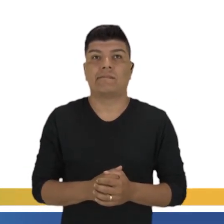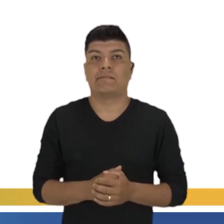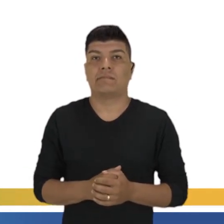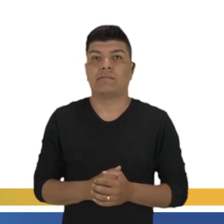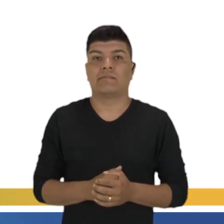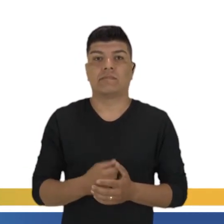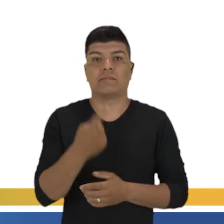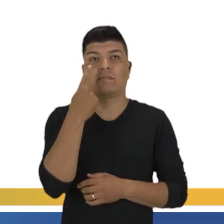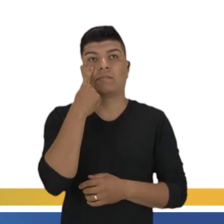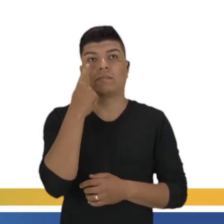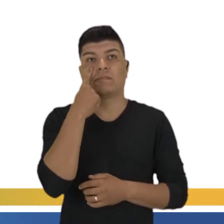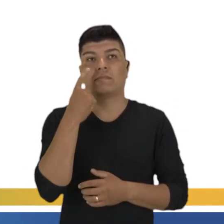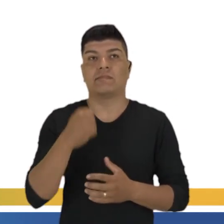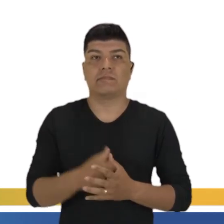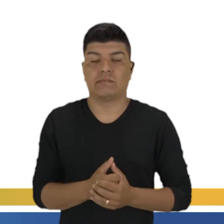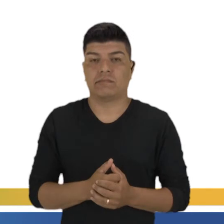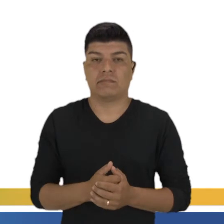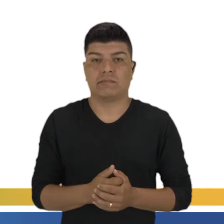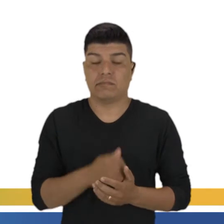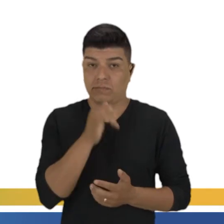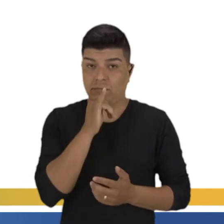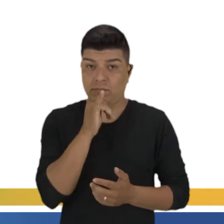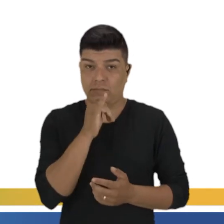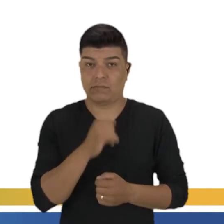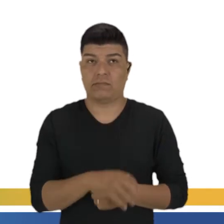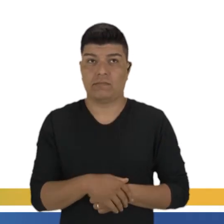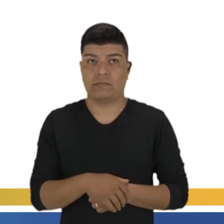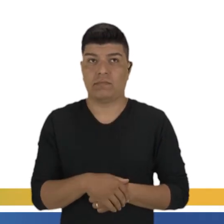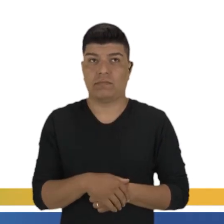Então, observem o exemplo, tá?